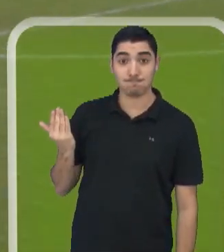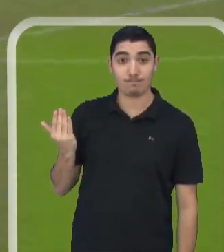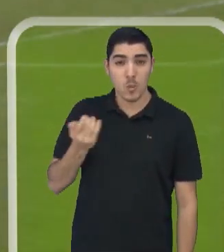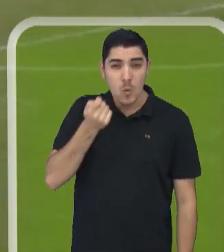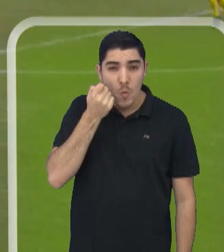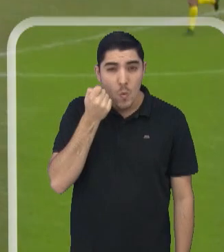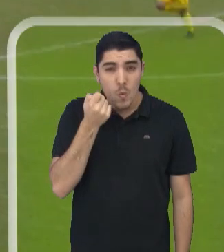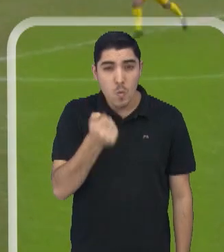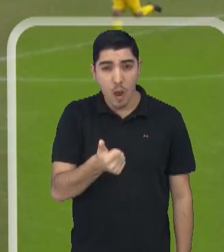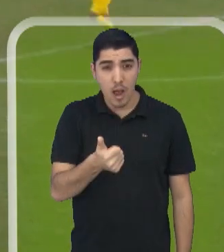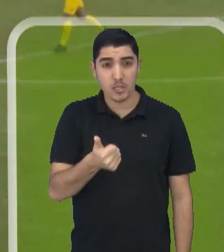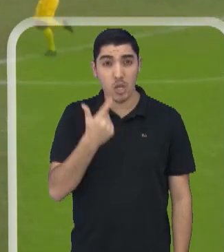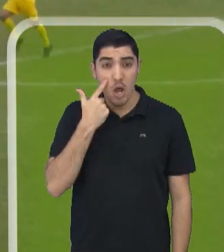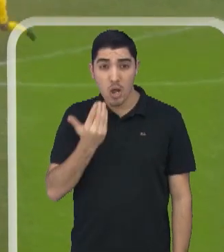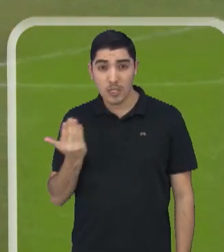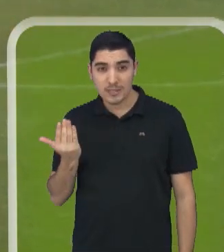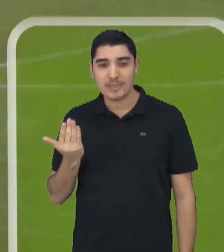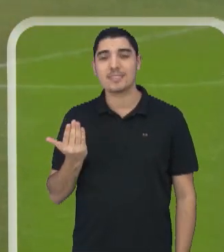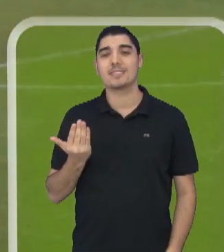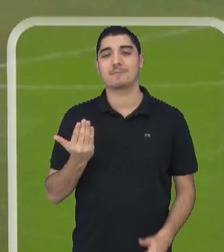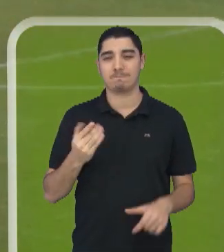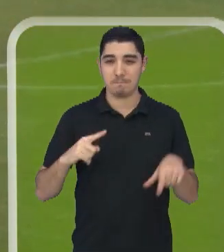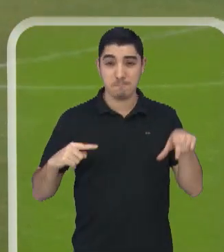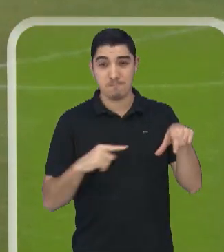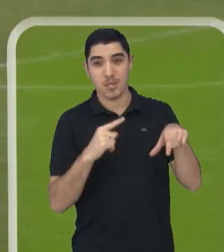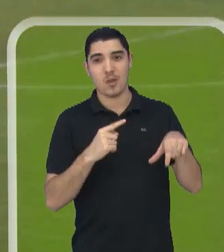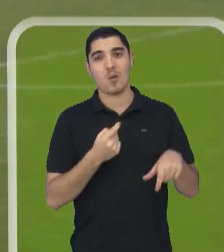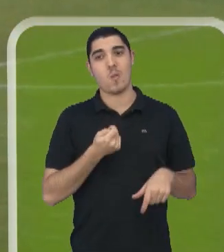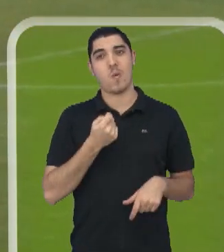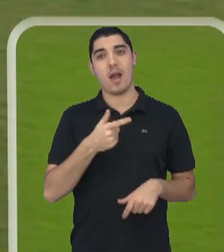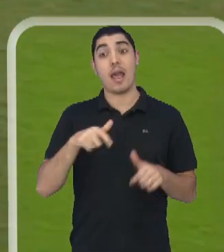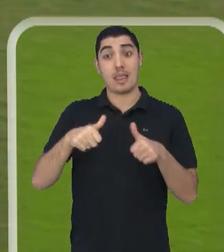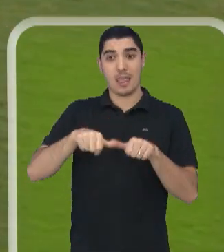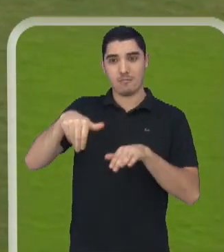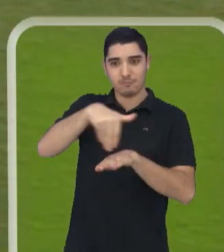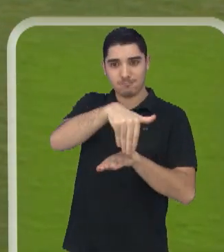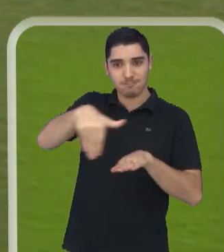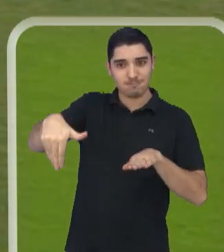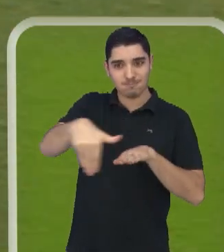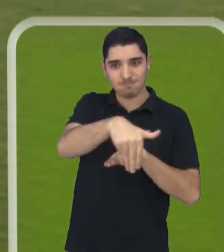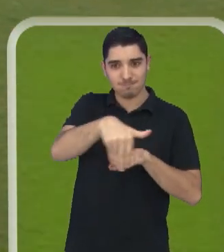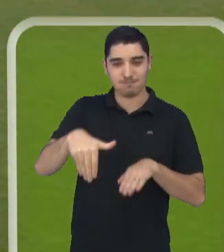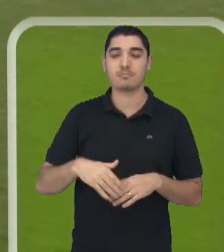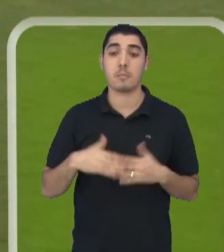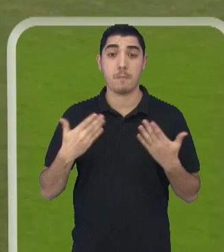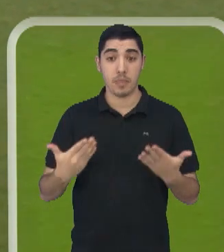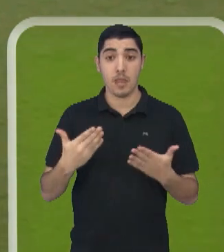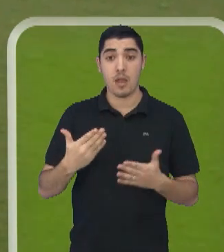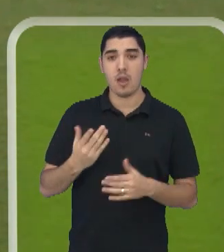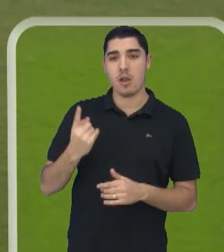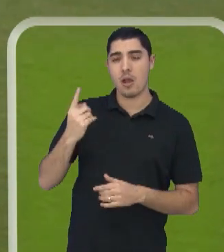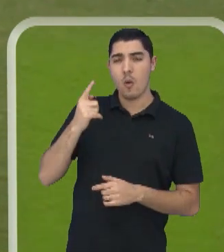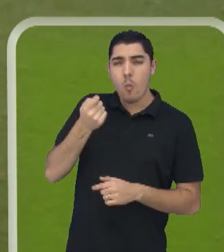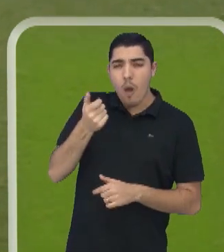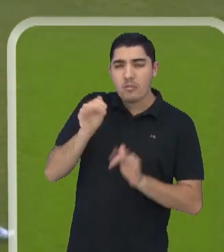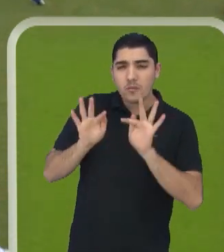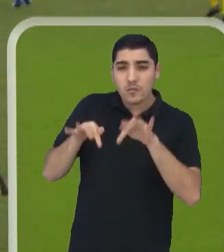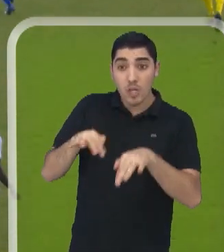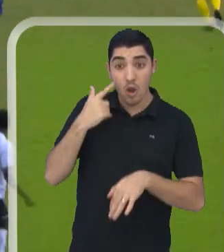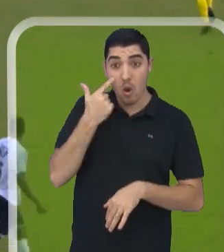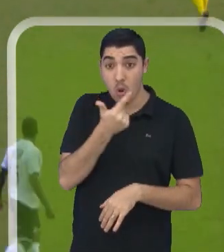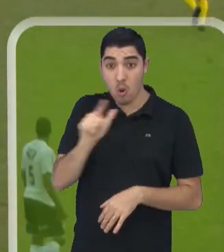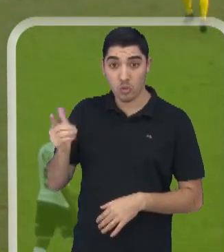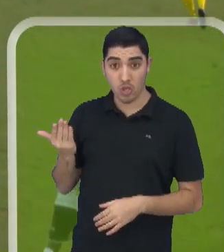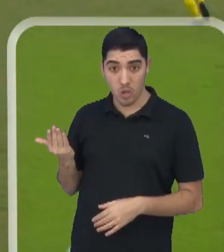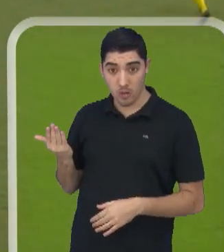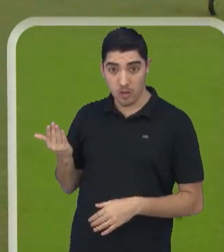rebote, o Ronaldo chutou em cima do Barcos, que estava impedido. Antes do fim do primeiro tempo, outro lance polêmico.